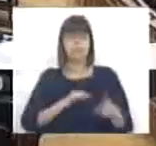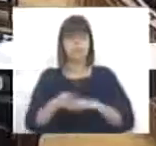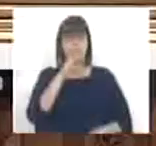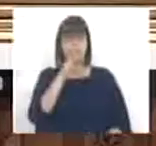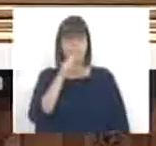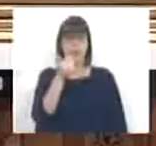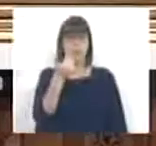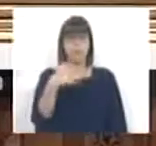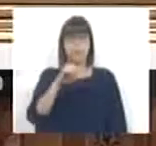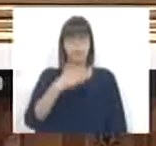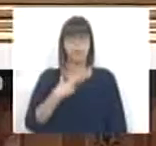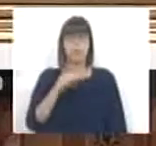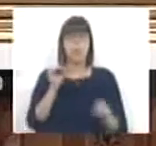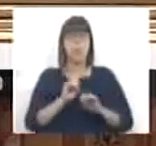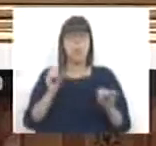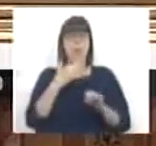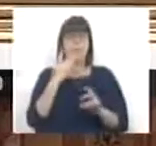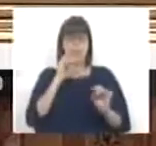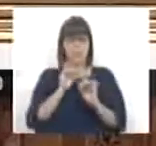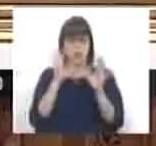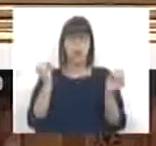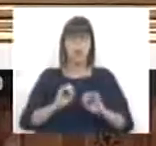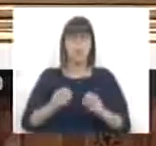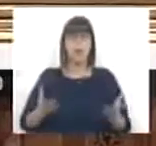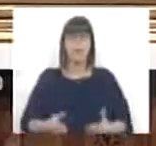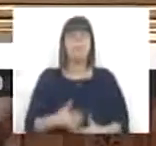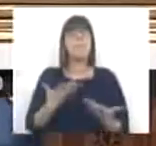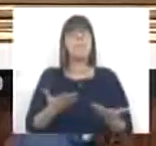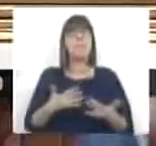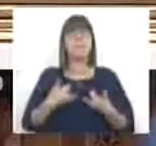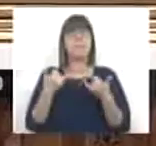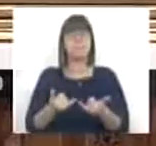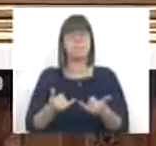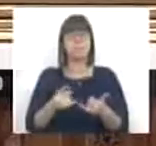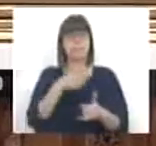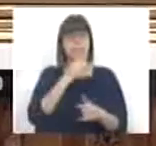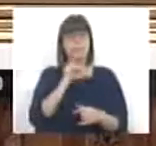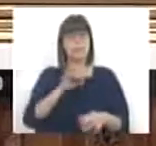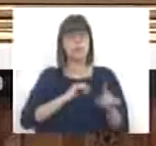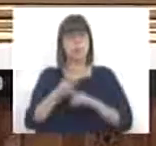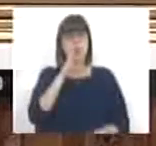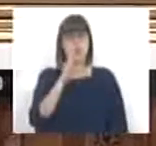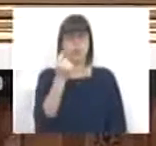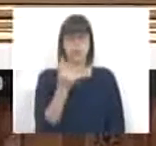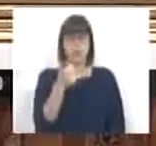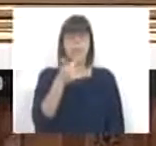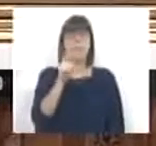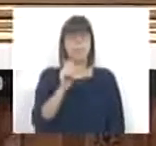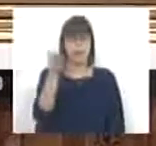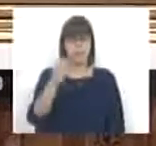um dia estava nenhum pedido de reconhecimento pelo que seria a palavra o próximo ano é o seu toque genial por essa